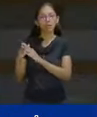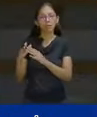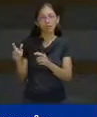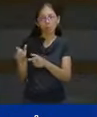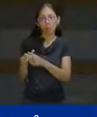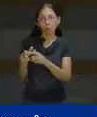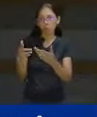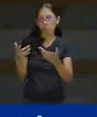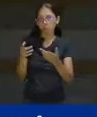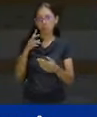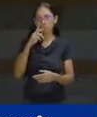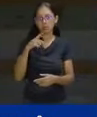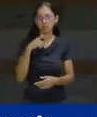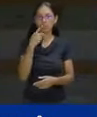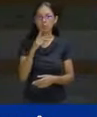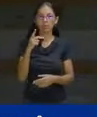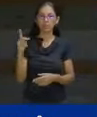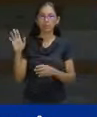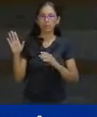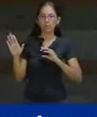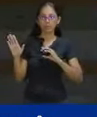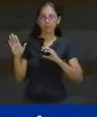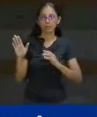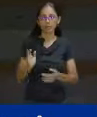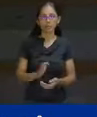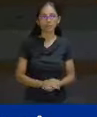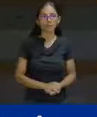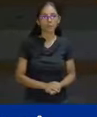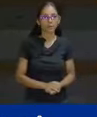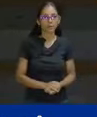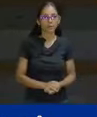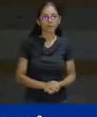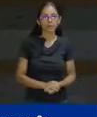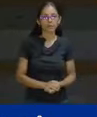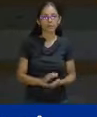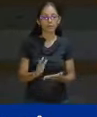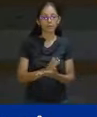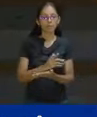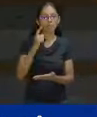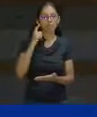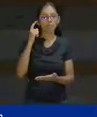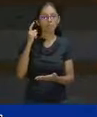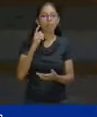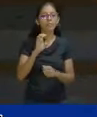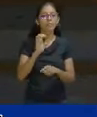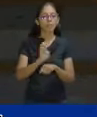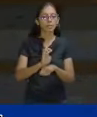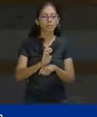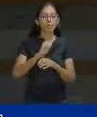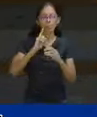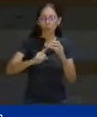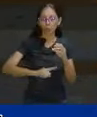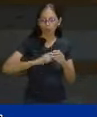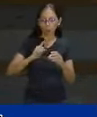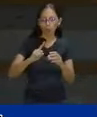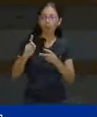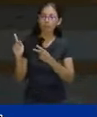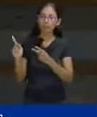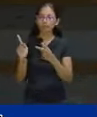penso que a deputada federal tem que conseguir em todo o Estado tem que conseguir eleitores.